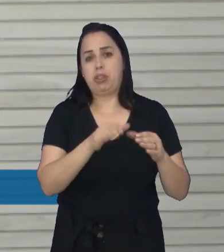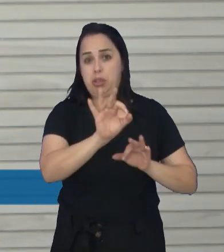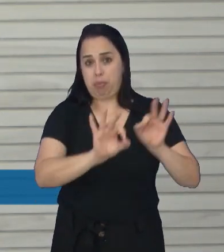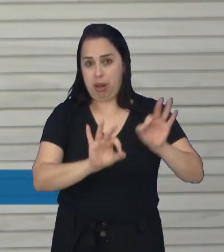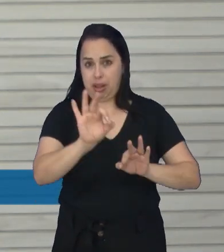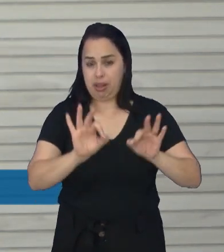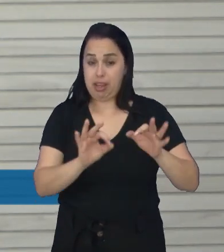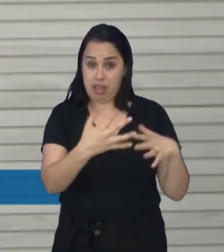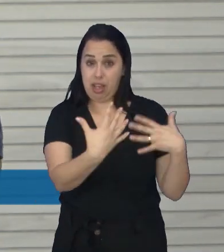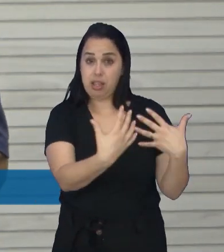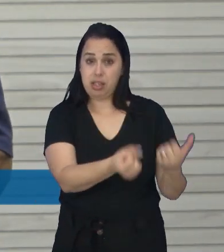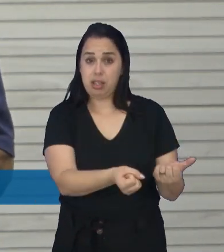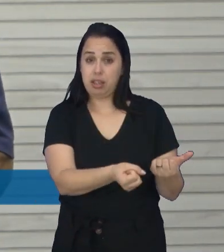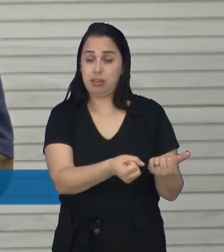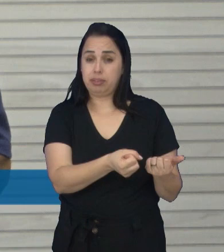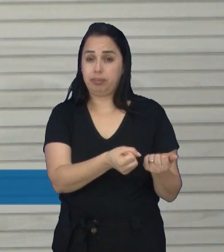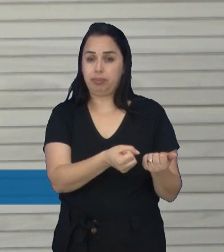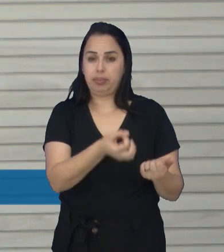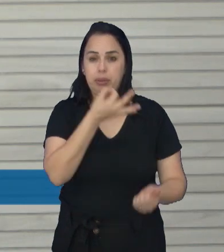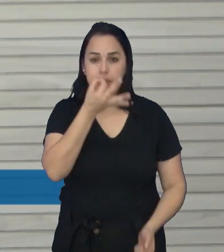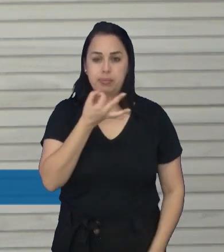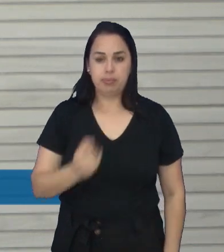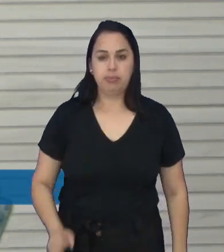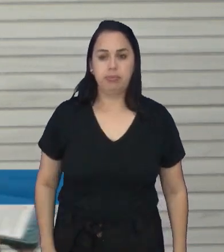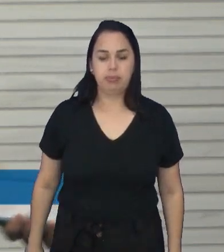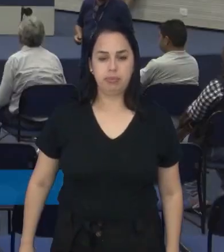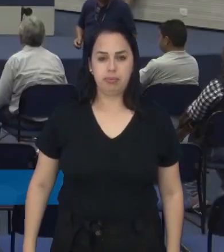planejamento aceitar essas sugestões